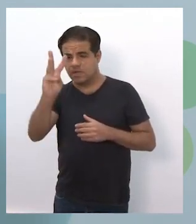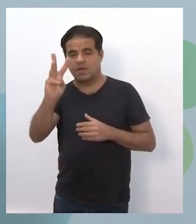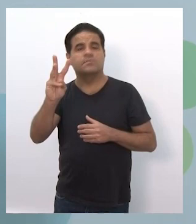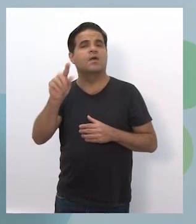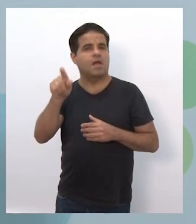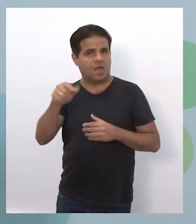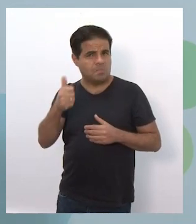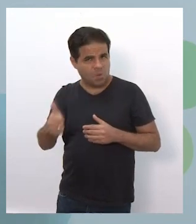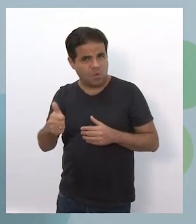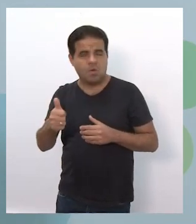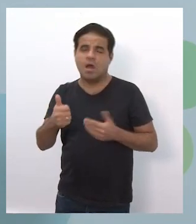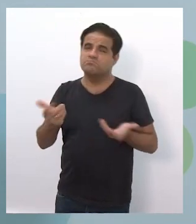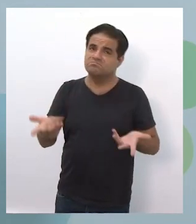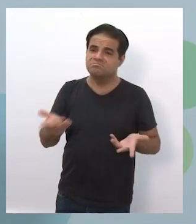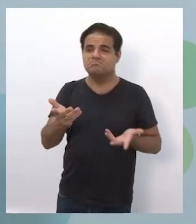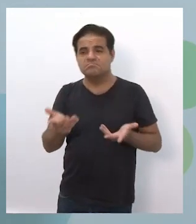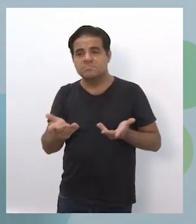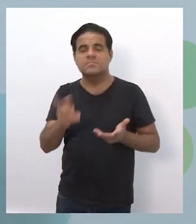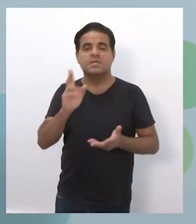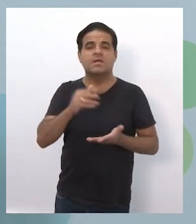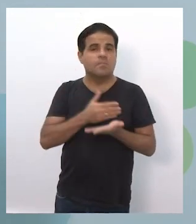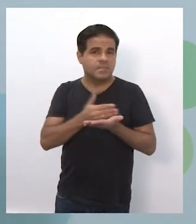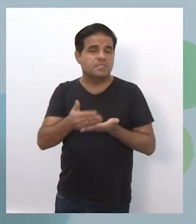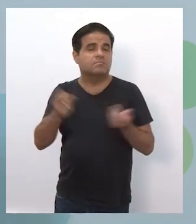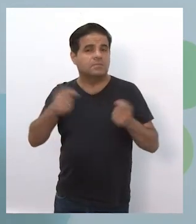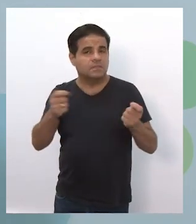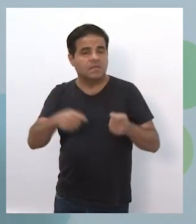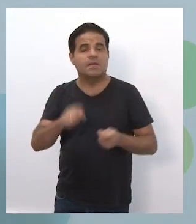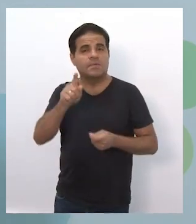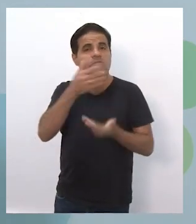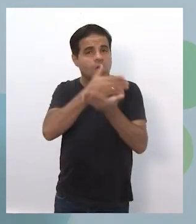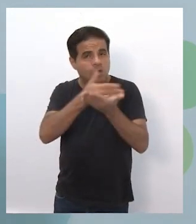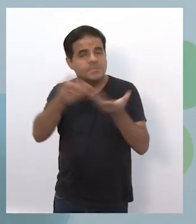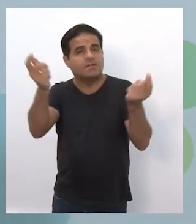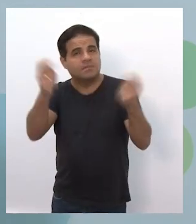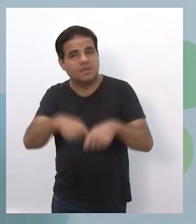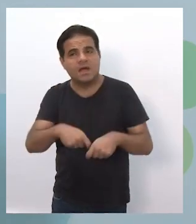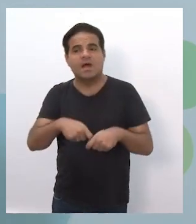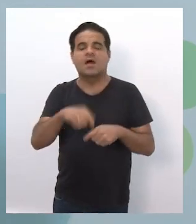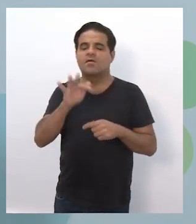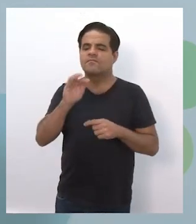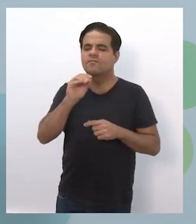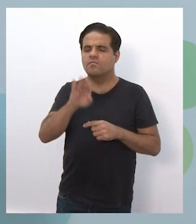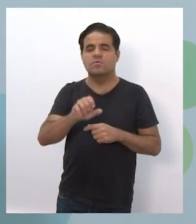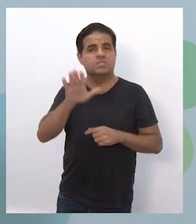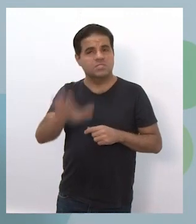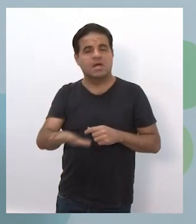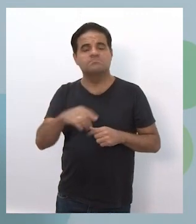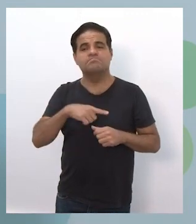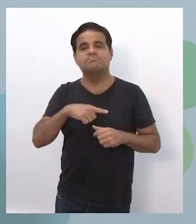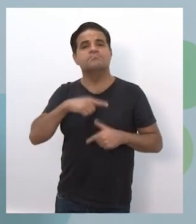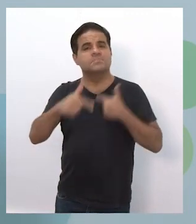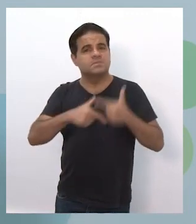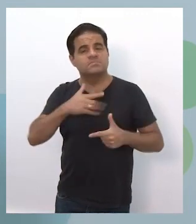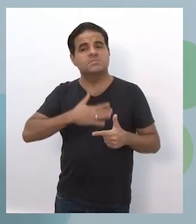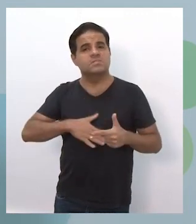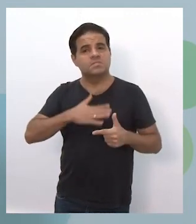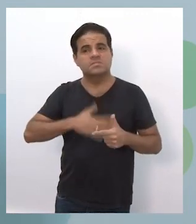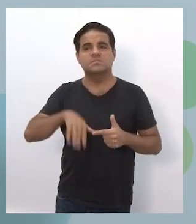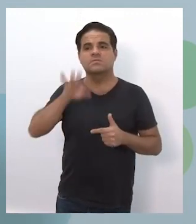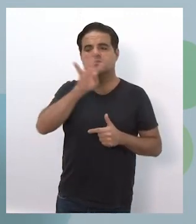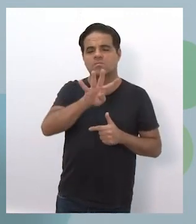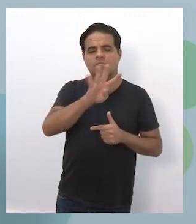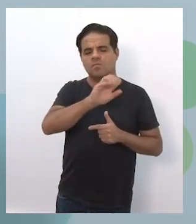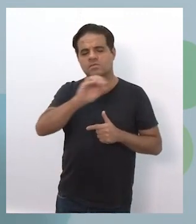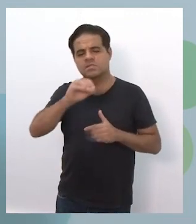fonte boa? É o que a gente falou, é uma inicial, assim, para você começar. O que é uma fonte que já ficaria para trabalhar tranquilo? Uma de 400